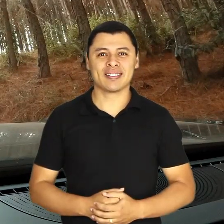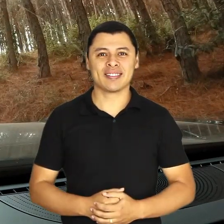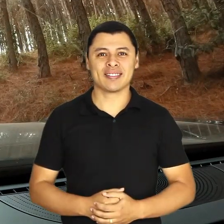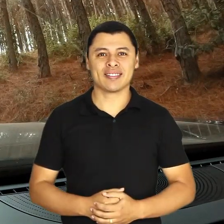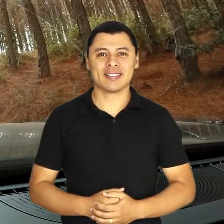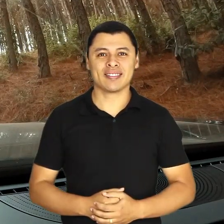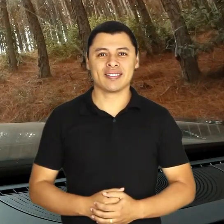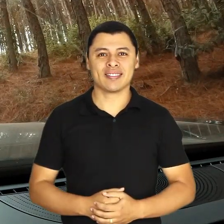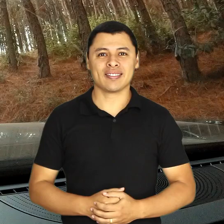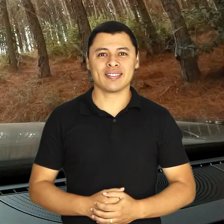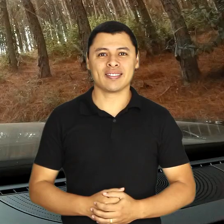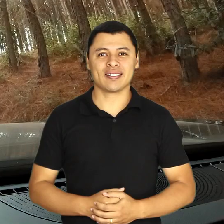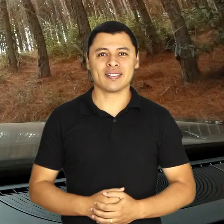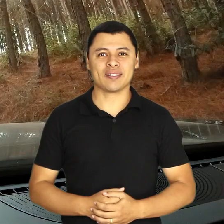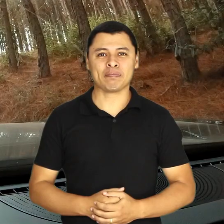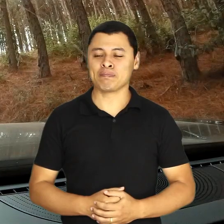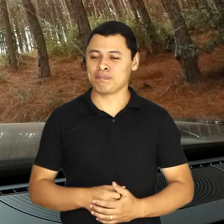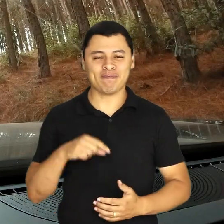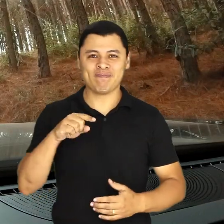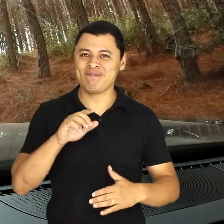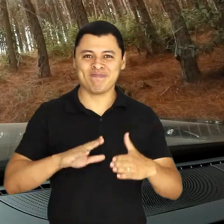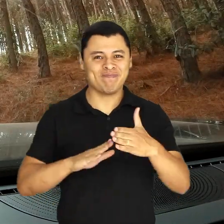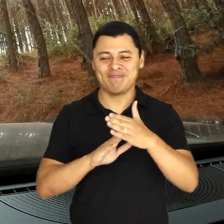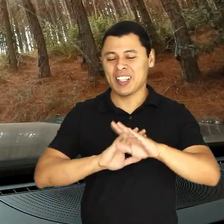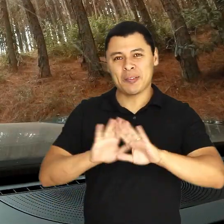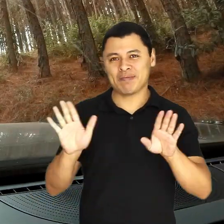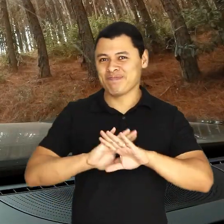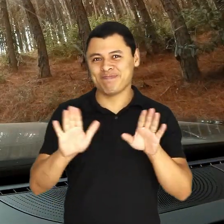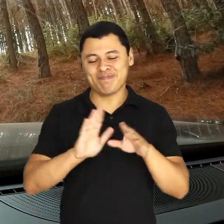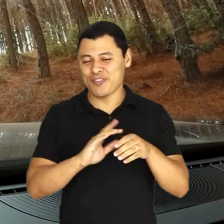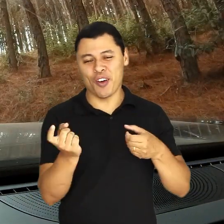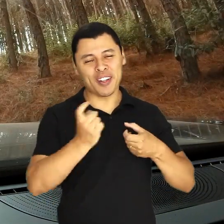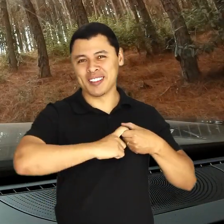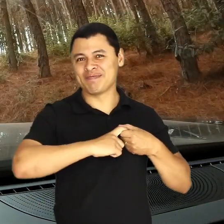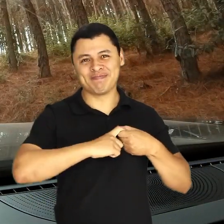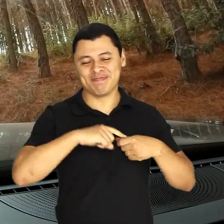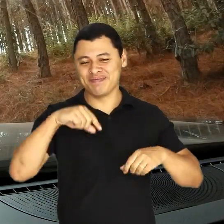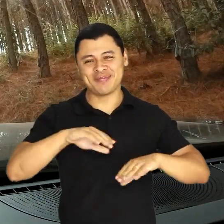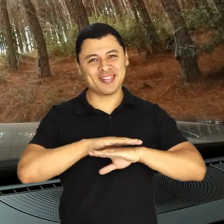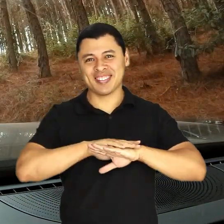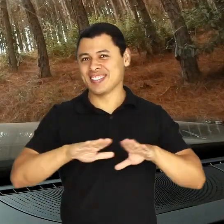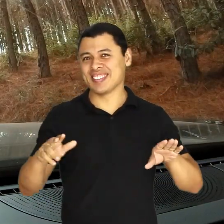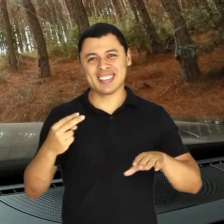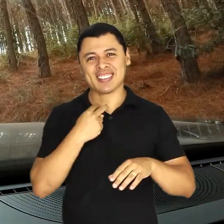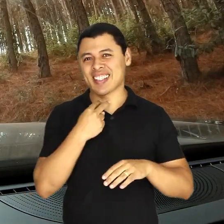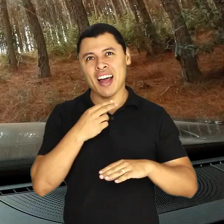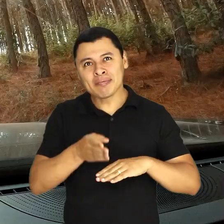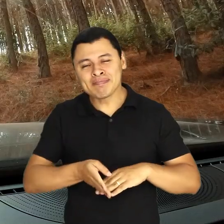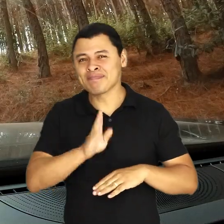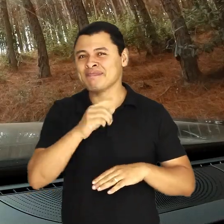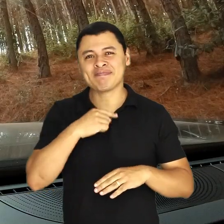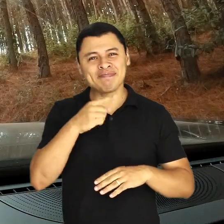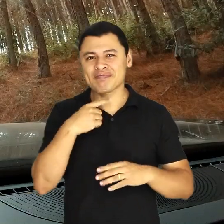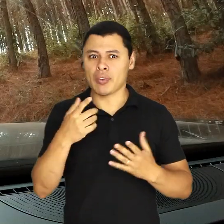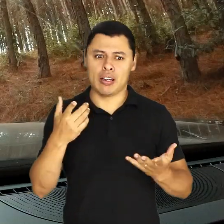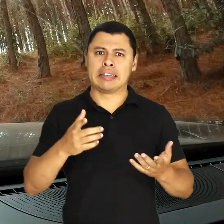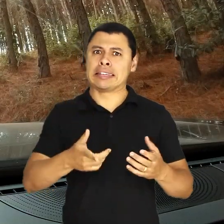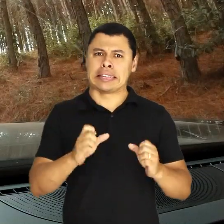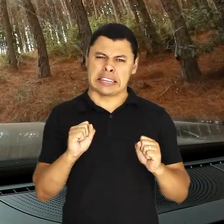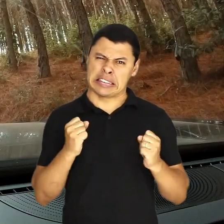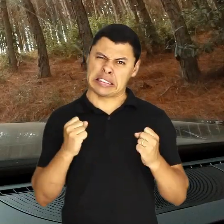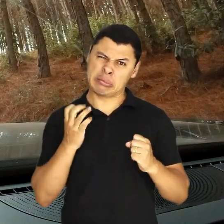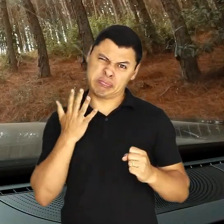muito, extremamente a amizade. Aqui a gente está no limite dos pneus, efetivamente, né? Aqui desse ponto em diante realmente você precisaria de um